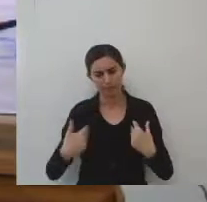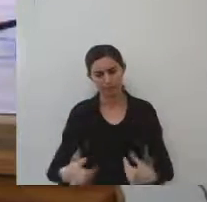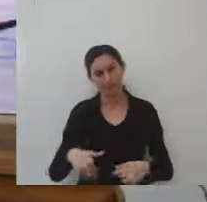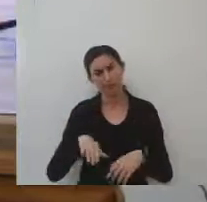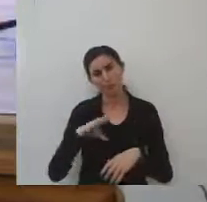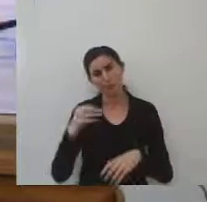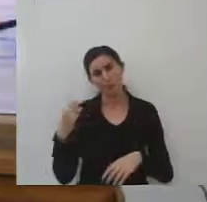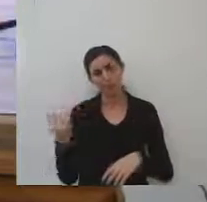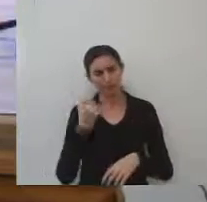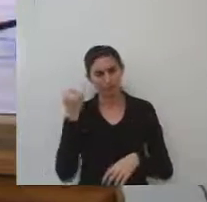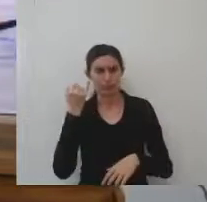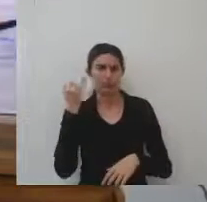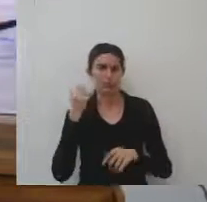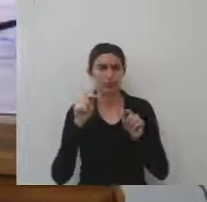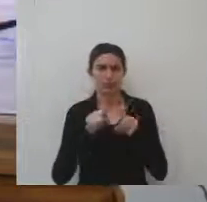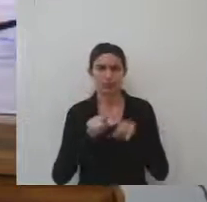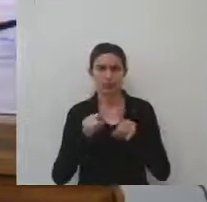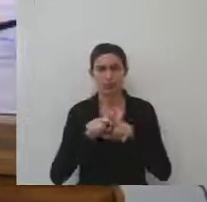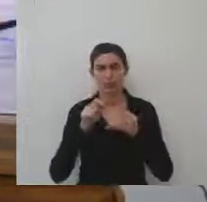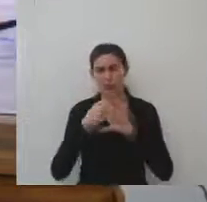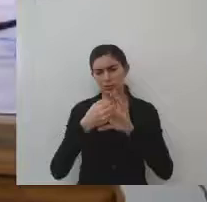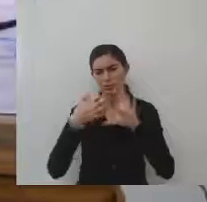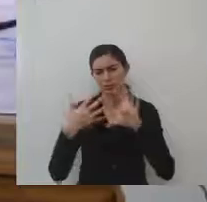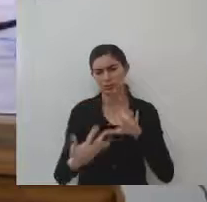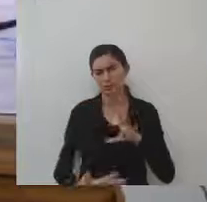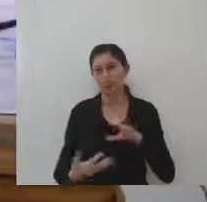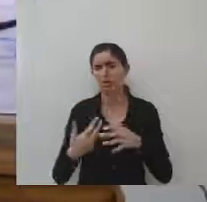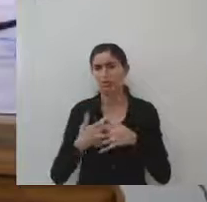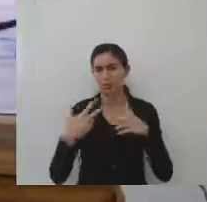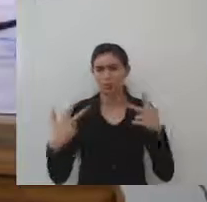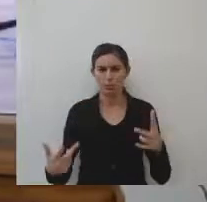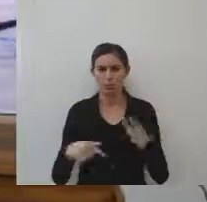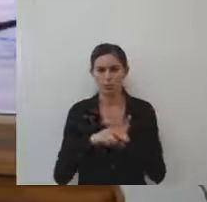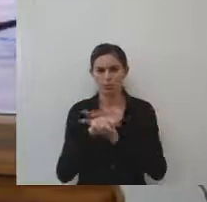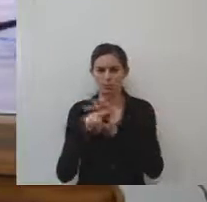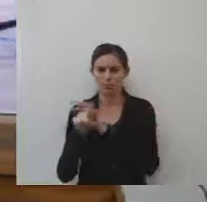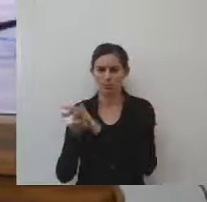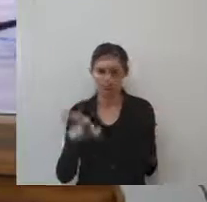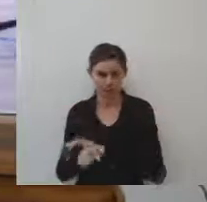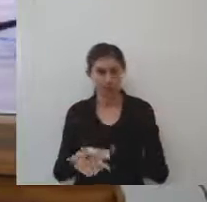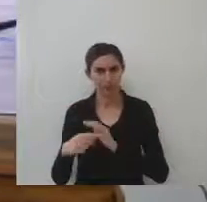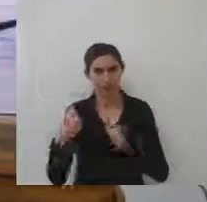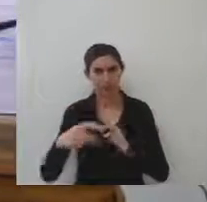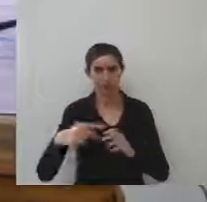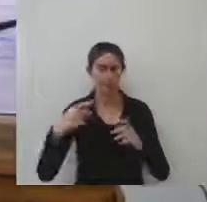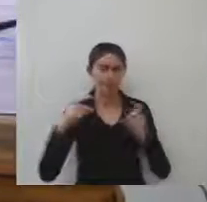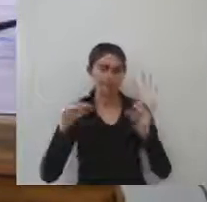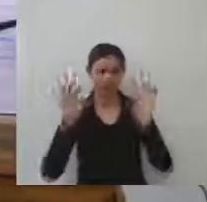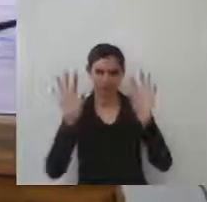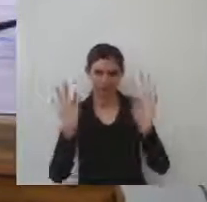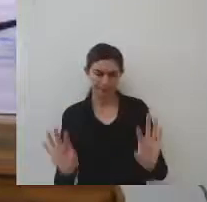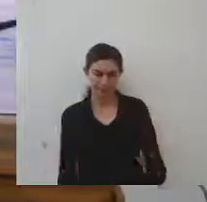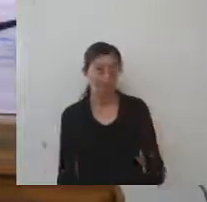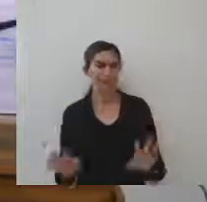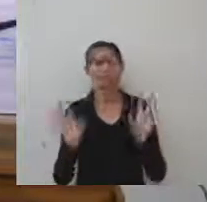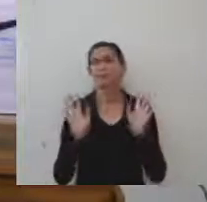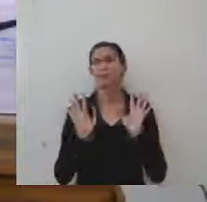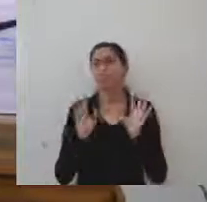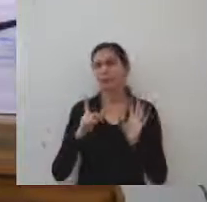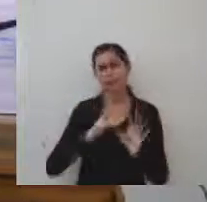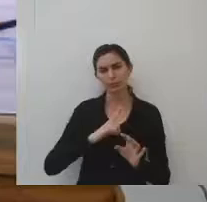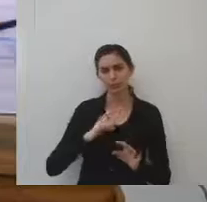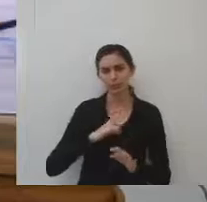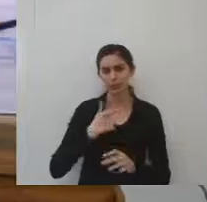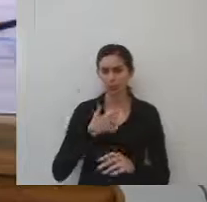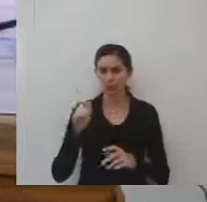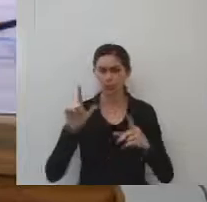muito importante, também pode caracterizar um dos pontos para ser analisado na sua elegância. Então a gente tem na